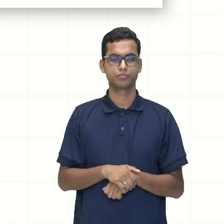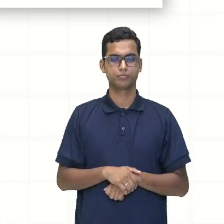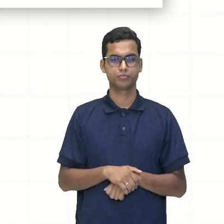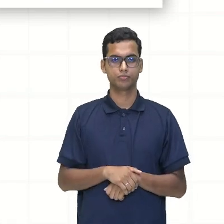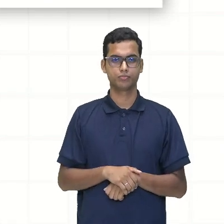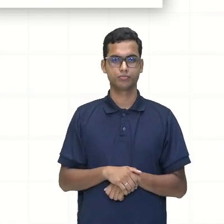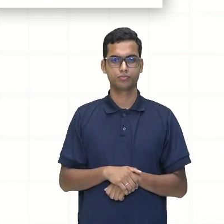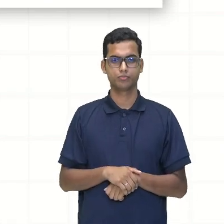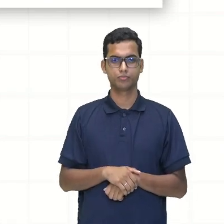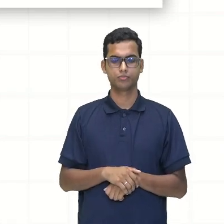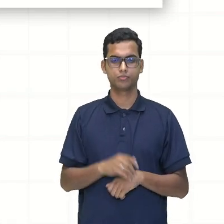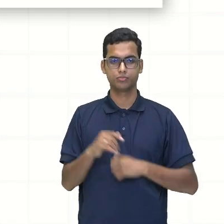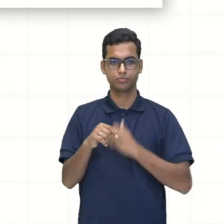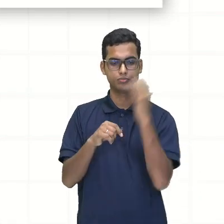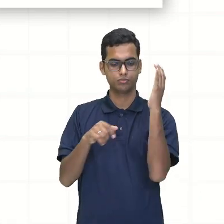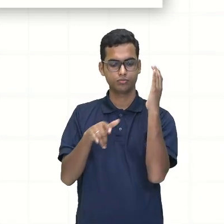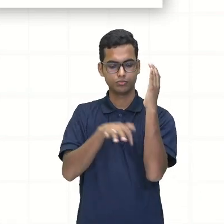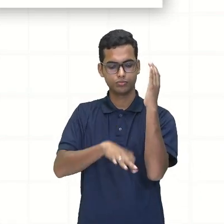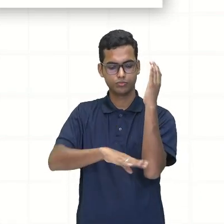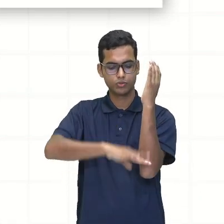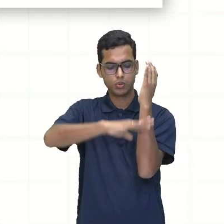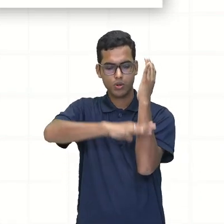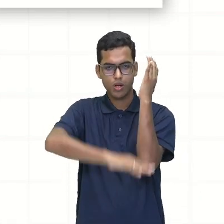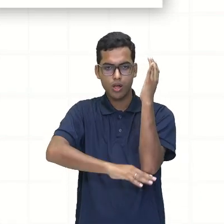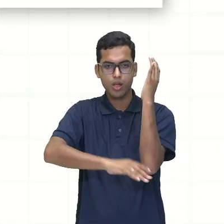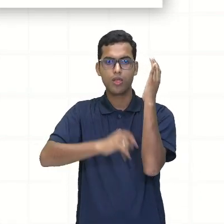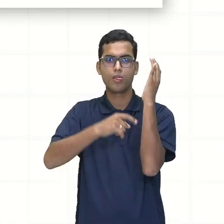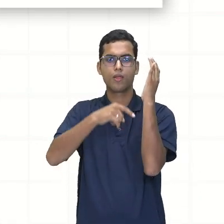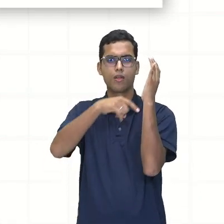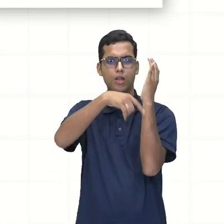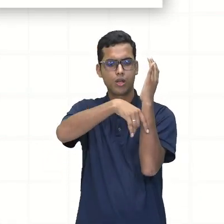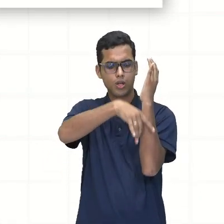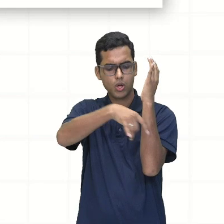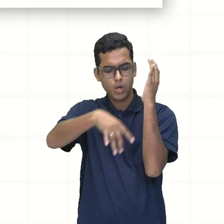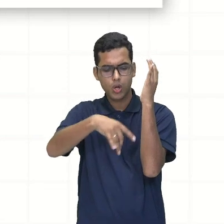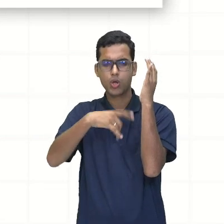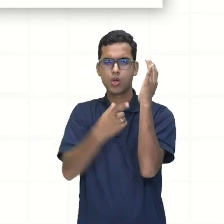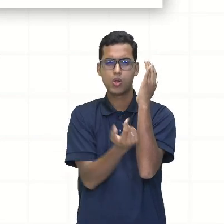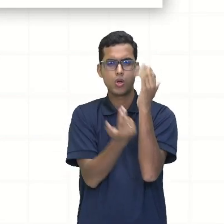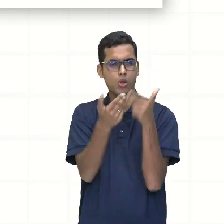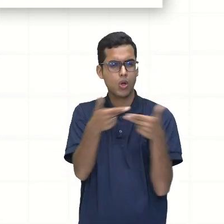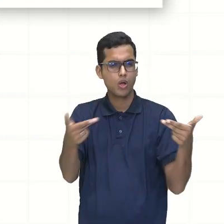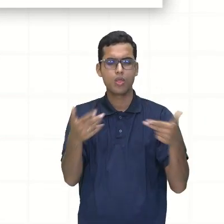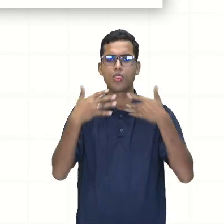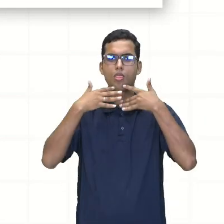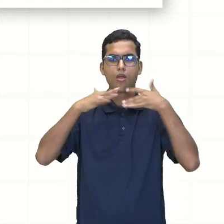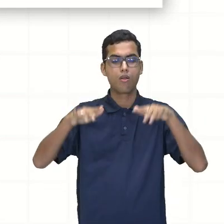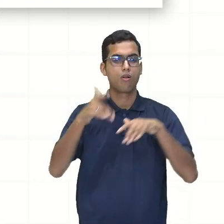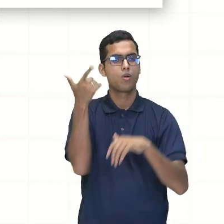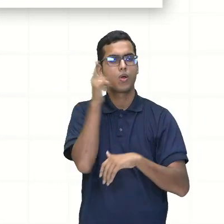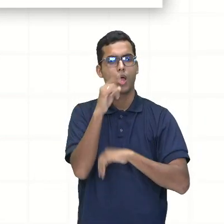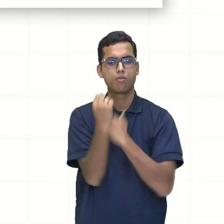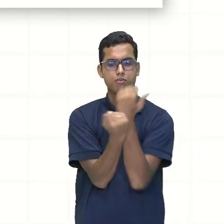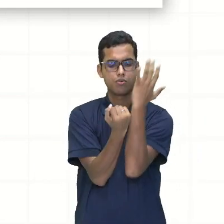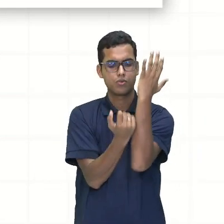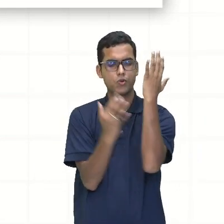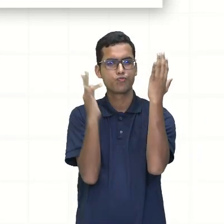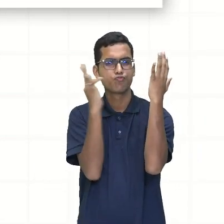fica rica em fertilizantes naturais propensas, né, para que haja ali a produção de